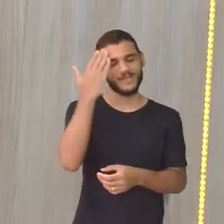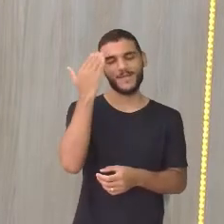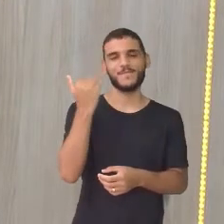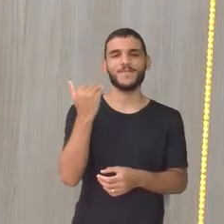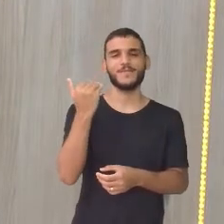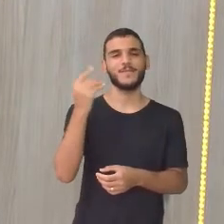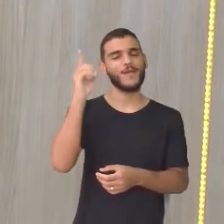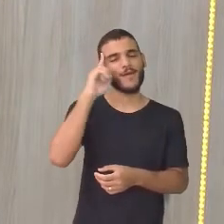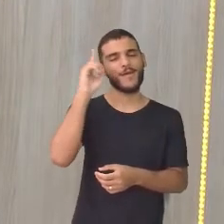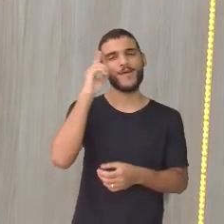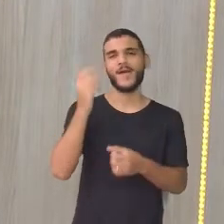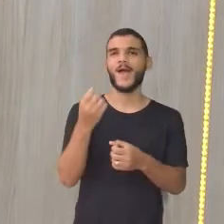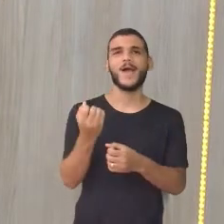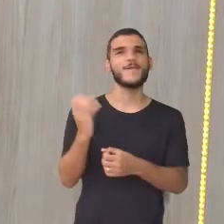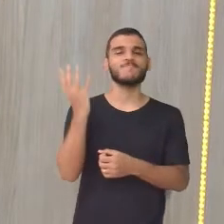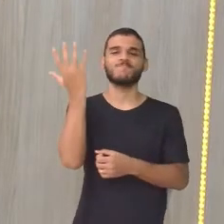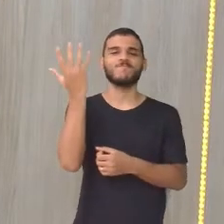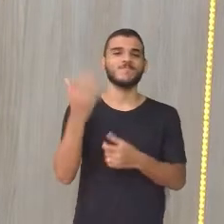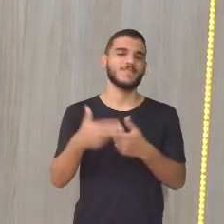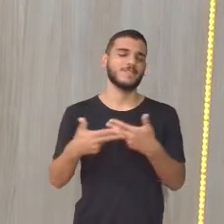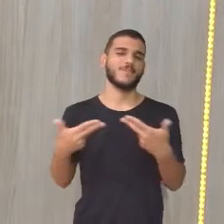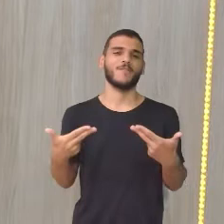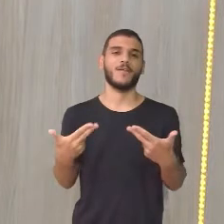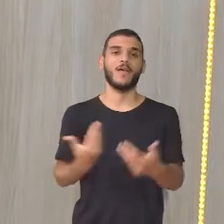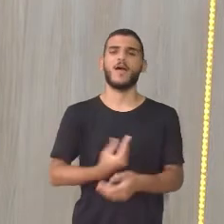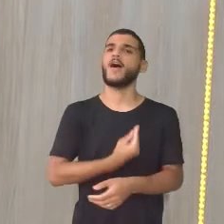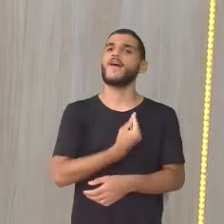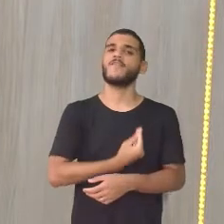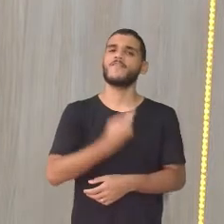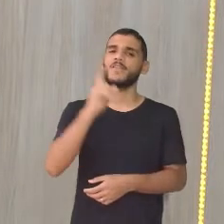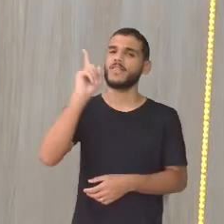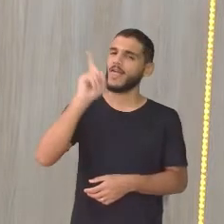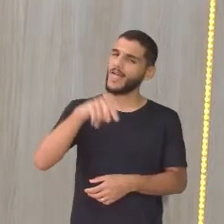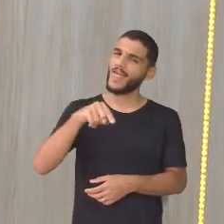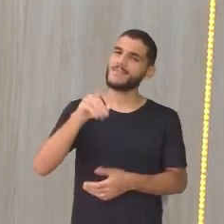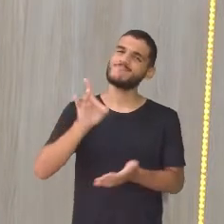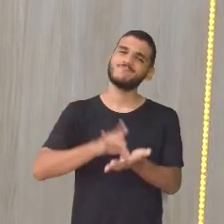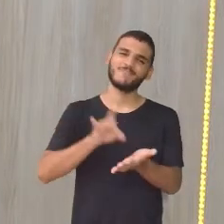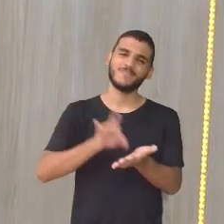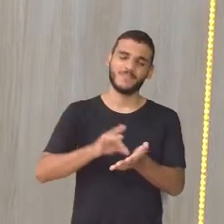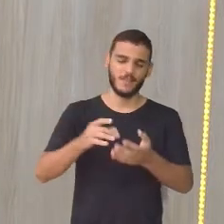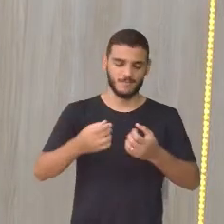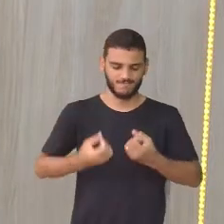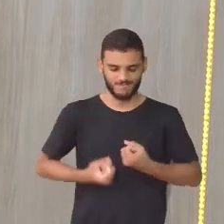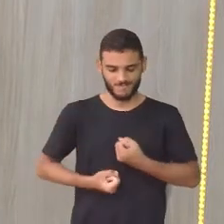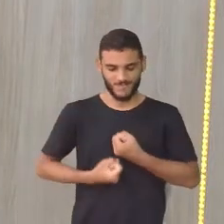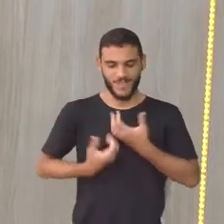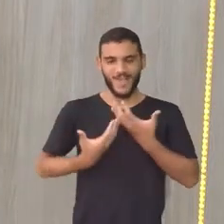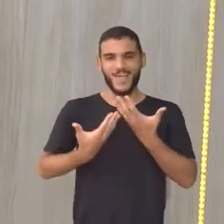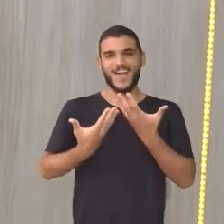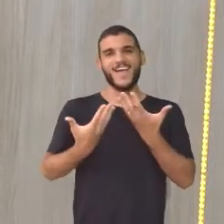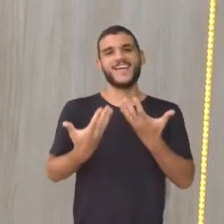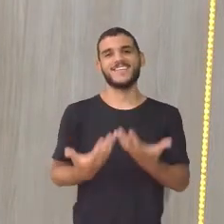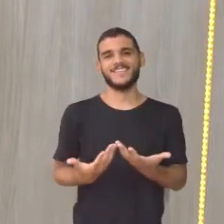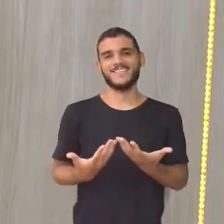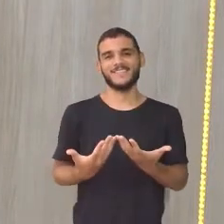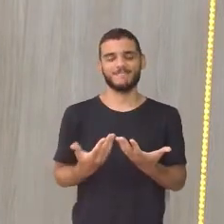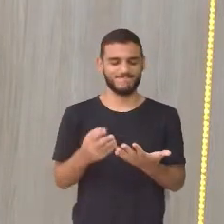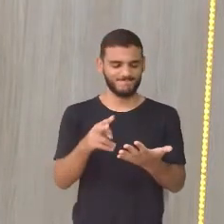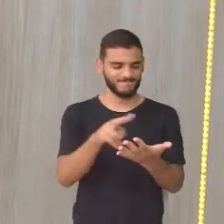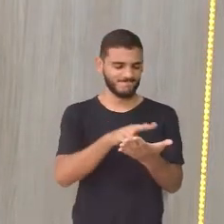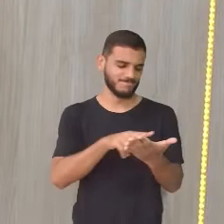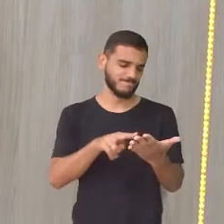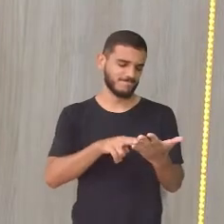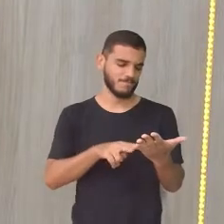é interessante perceber que a vida realmente é uma poesia e que somos despertados a ler os momentos, a ler o